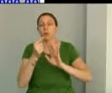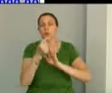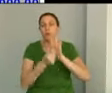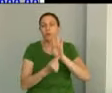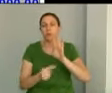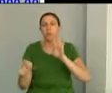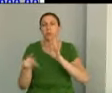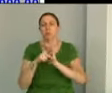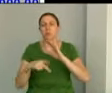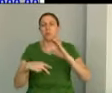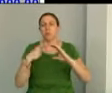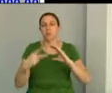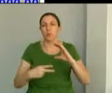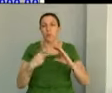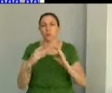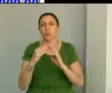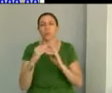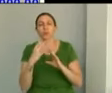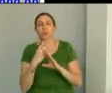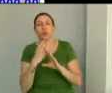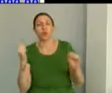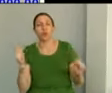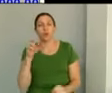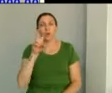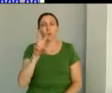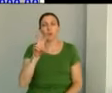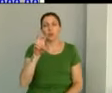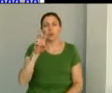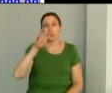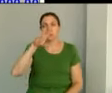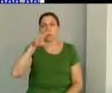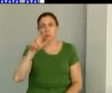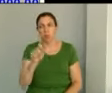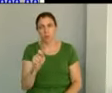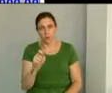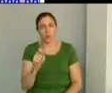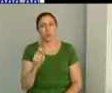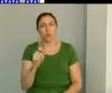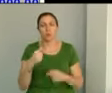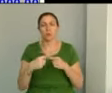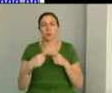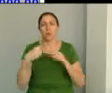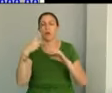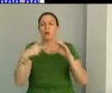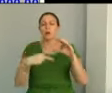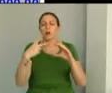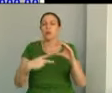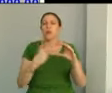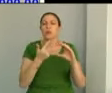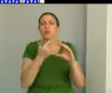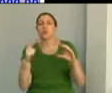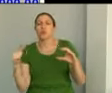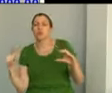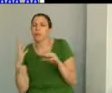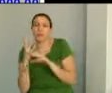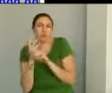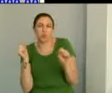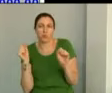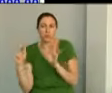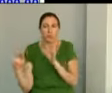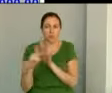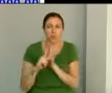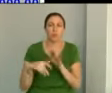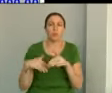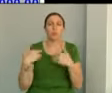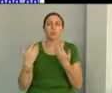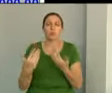aí para 2025 de 25 milhões. Então, ela porque a Câmara de Vereadores ela não tem receita. Então, quem paga